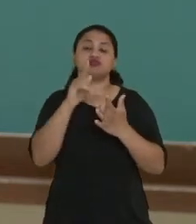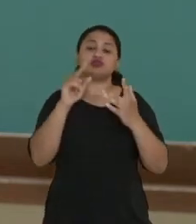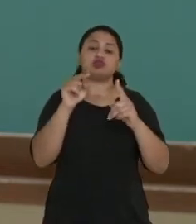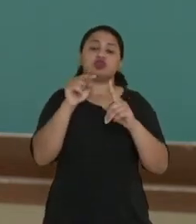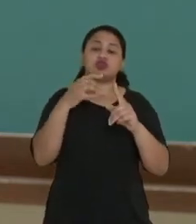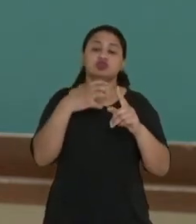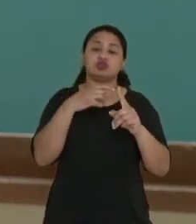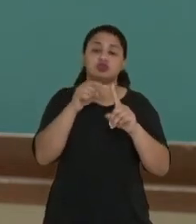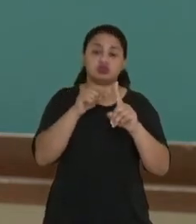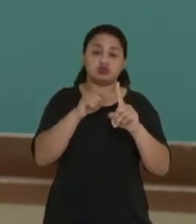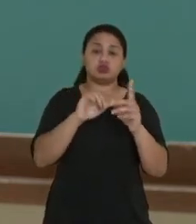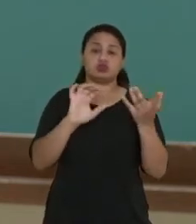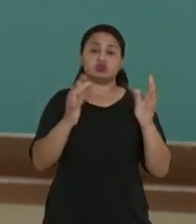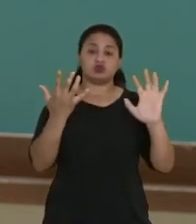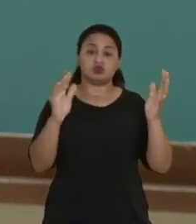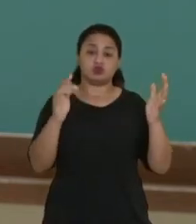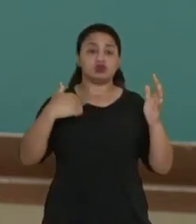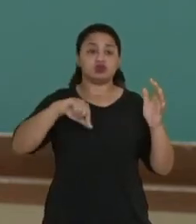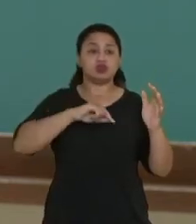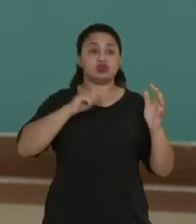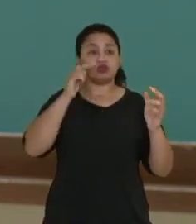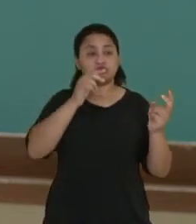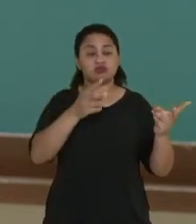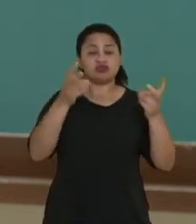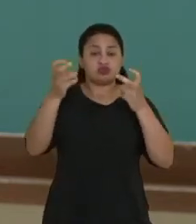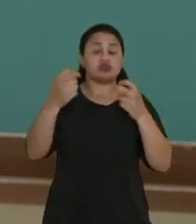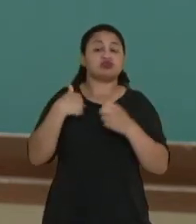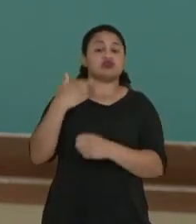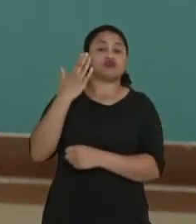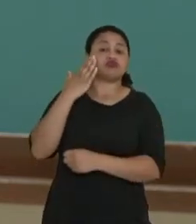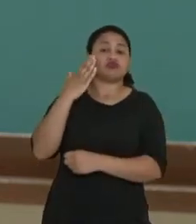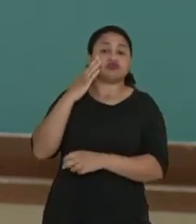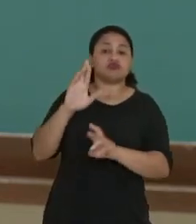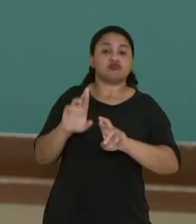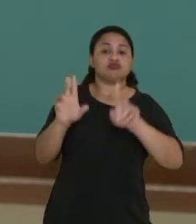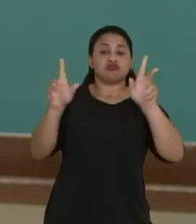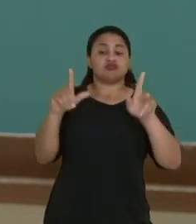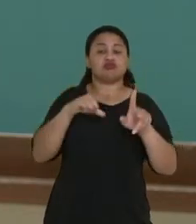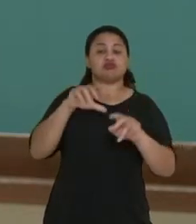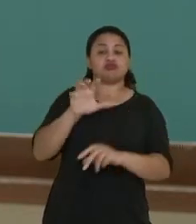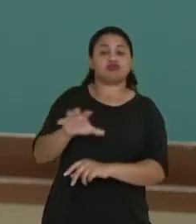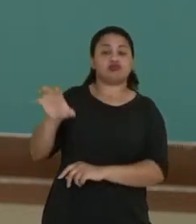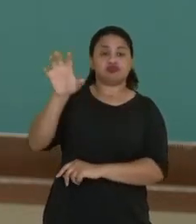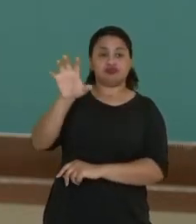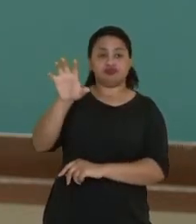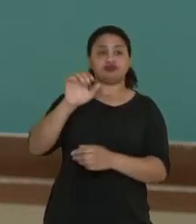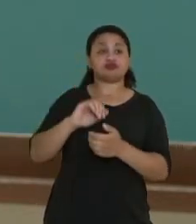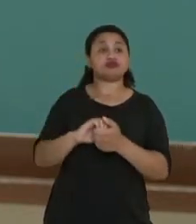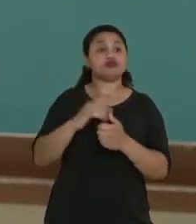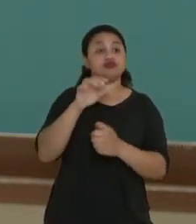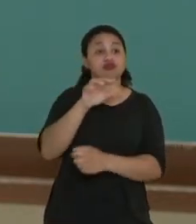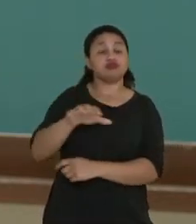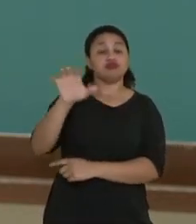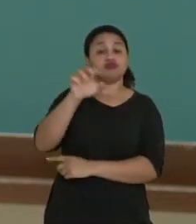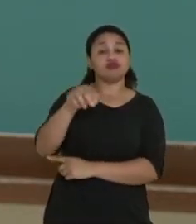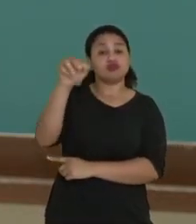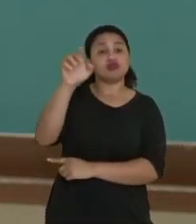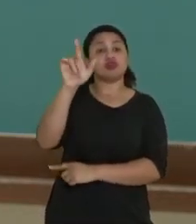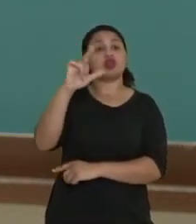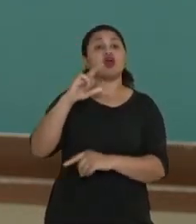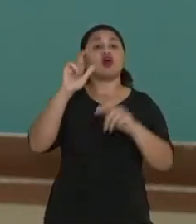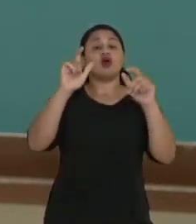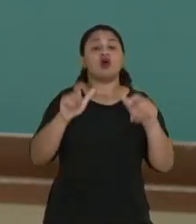nós vamos identificar para saber essas diferenças ali na região. E aí a região Nordeste fica